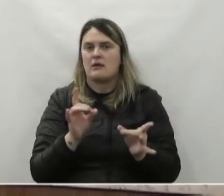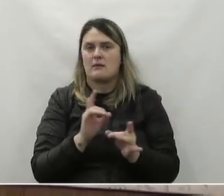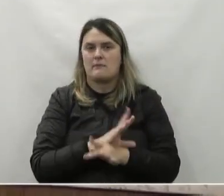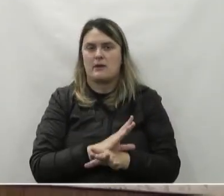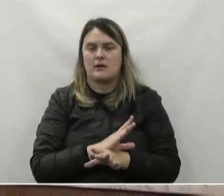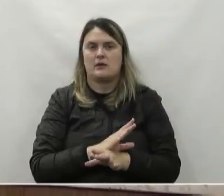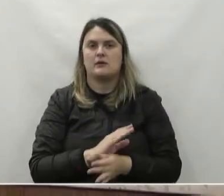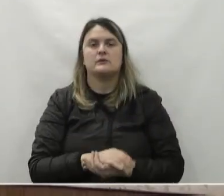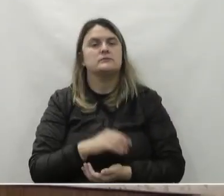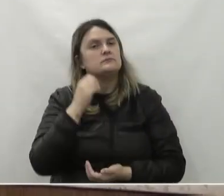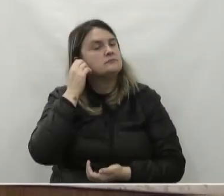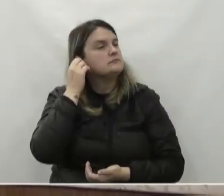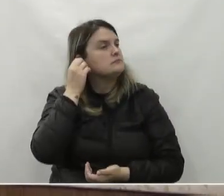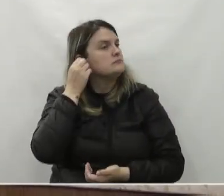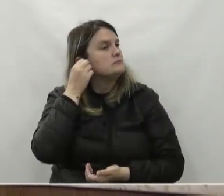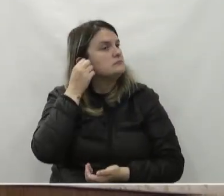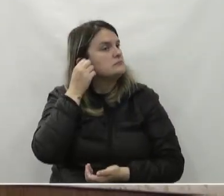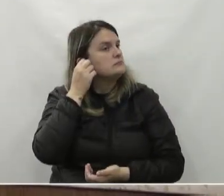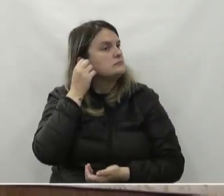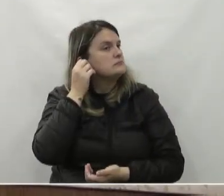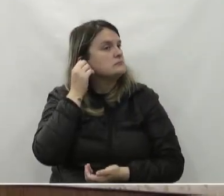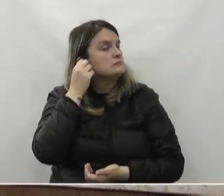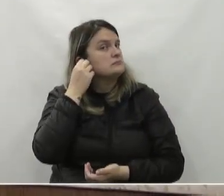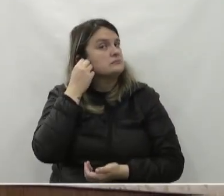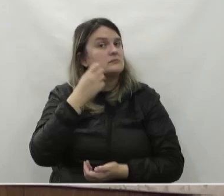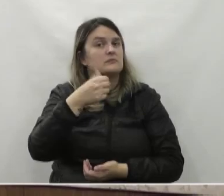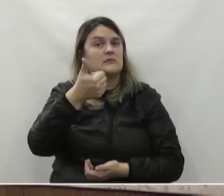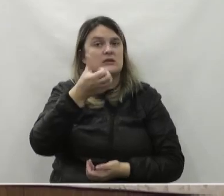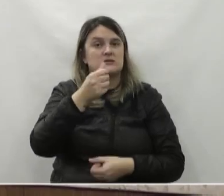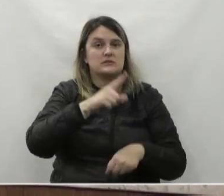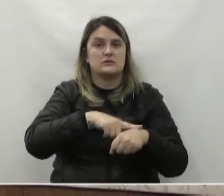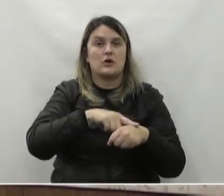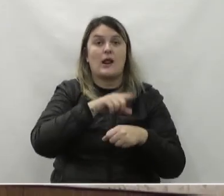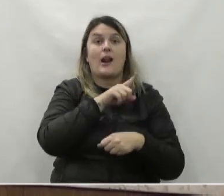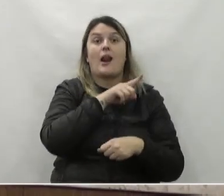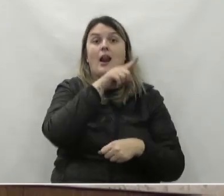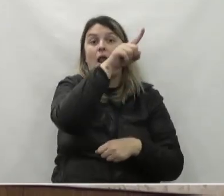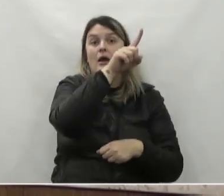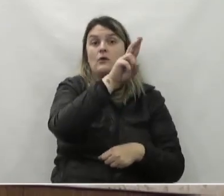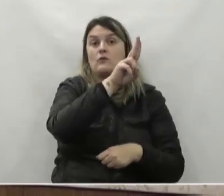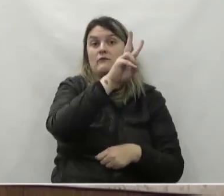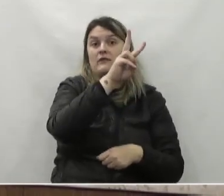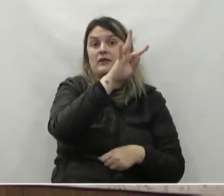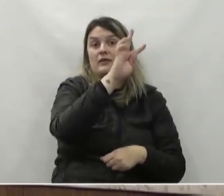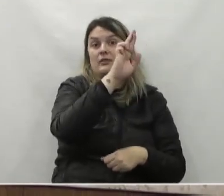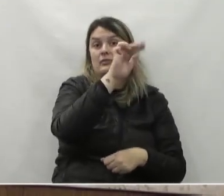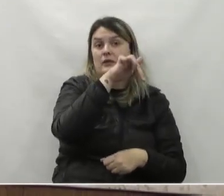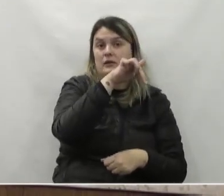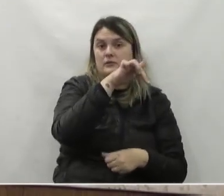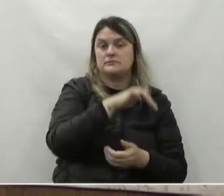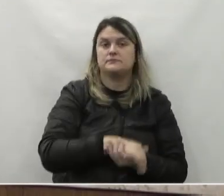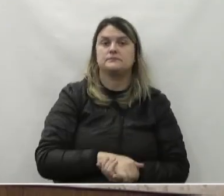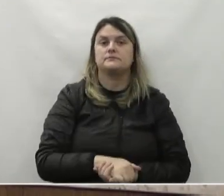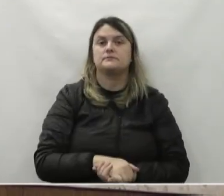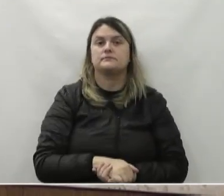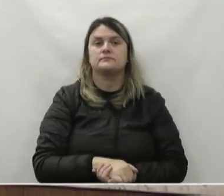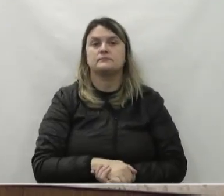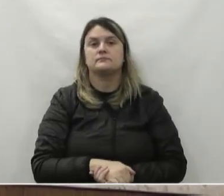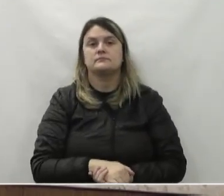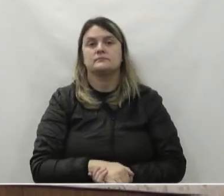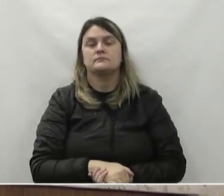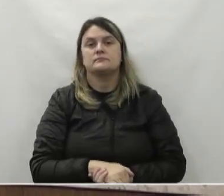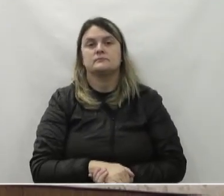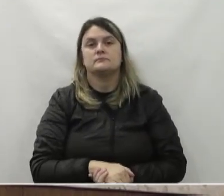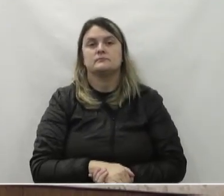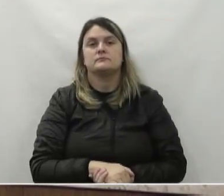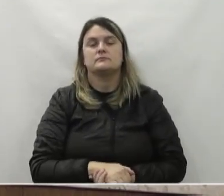já lhe passo às 16h30 lá na UVETRAN. Tá ok? E também gostaria de aproveitar o momento